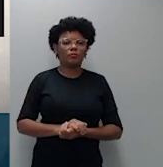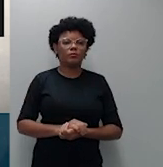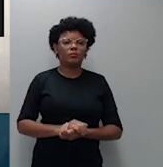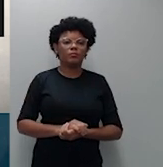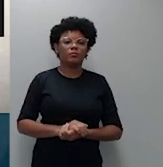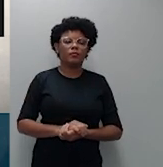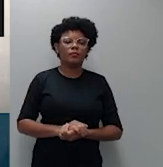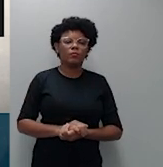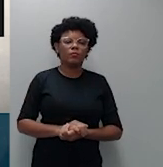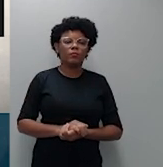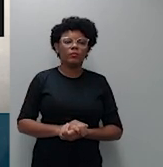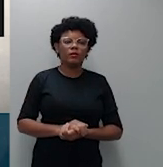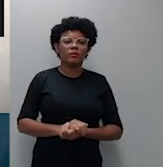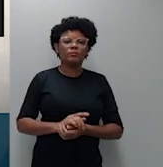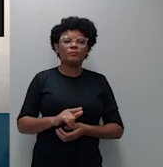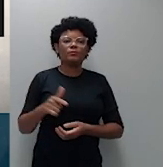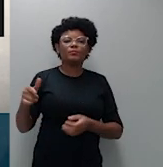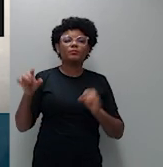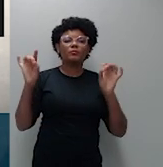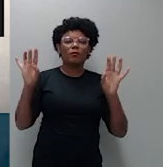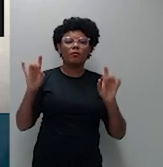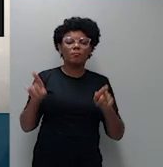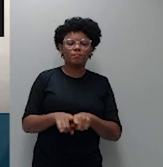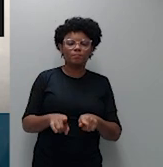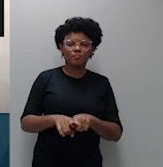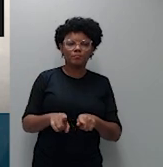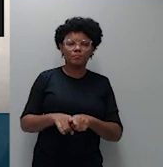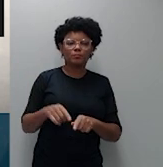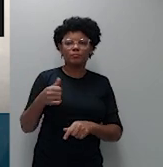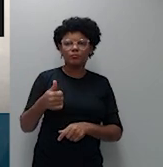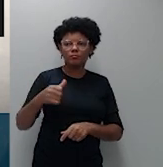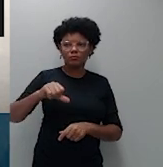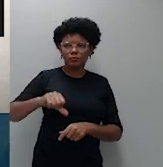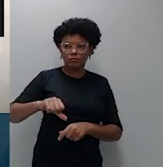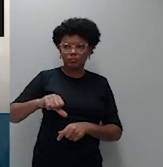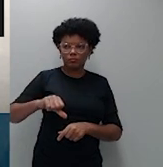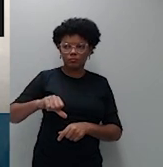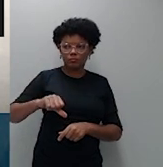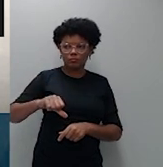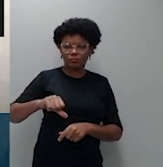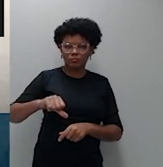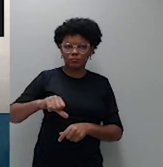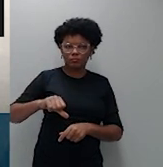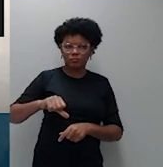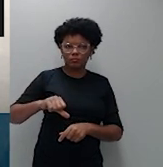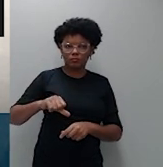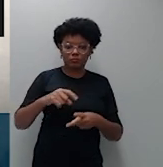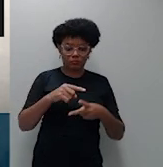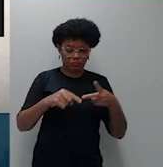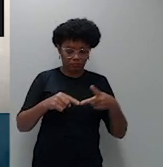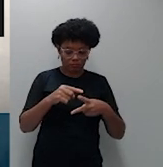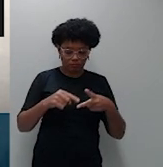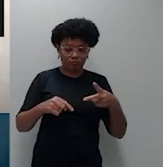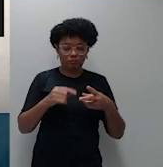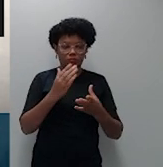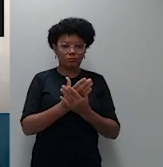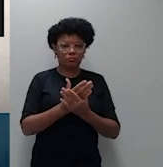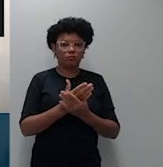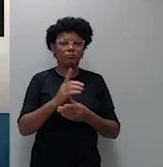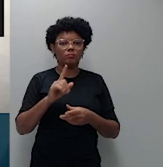outro destaque é o número 940 a esses dois casos são